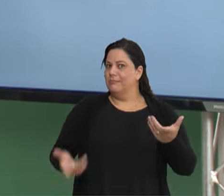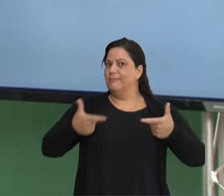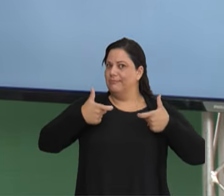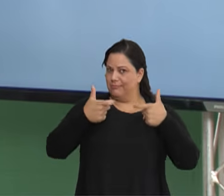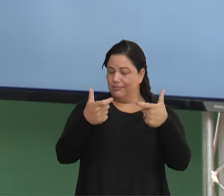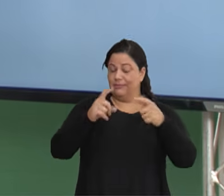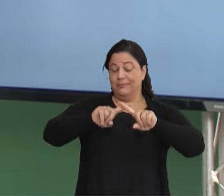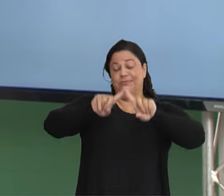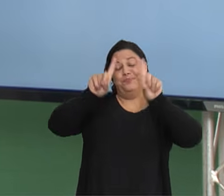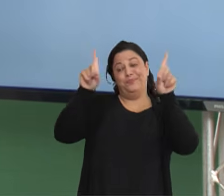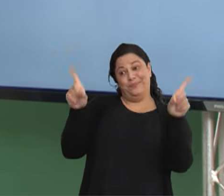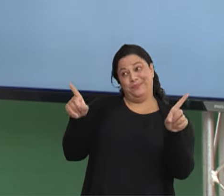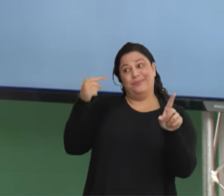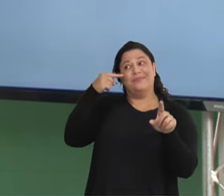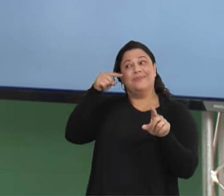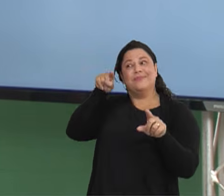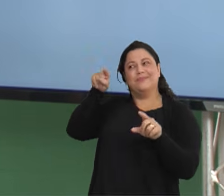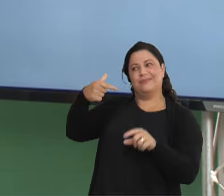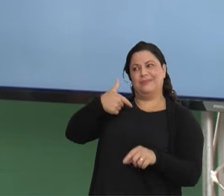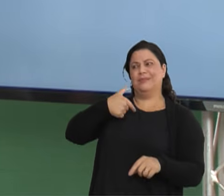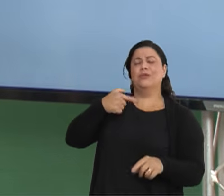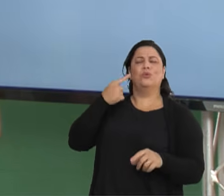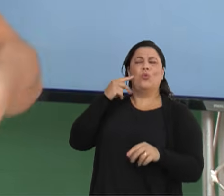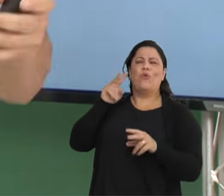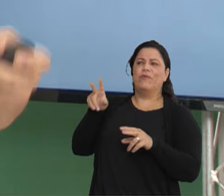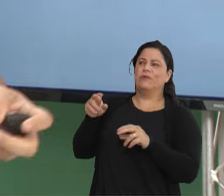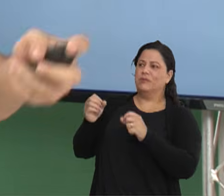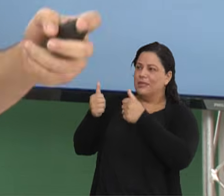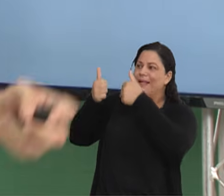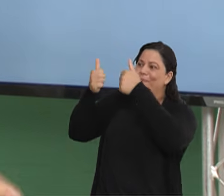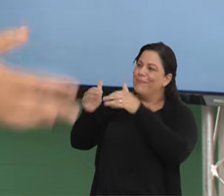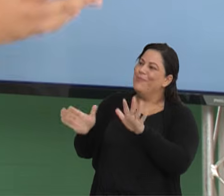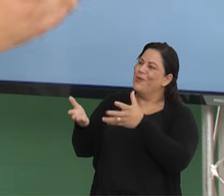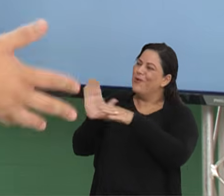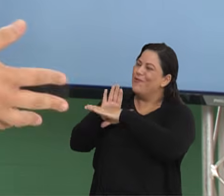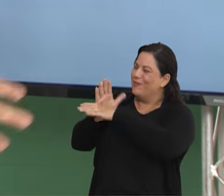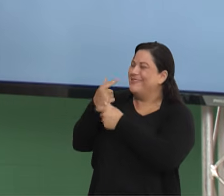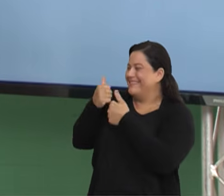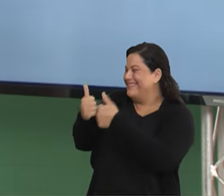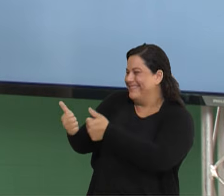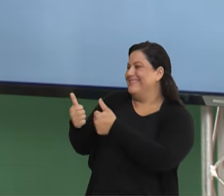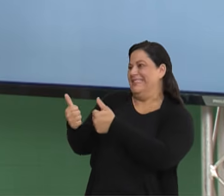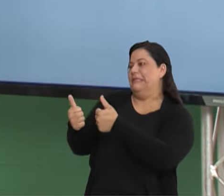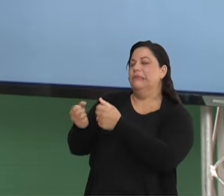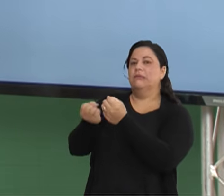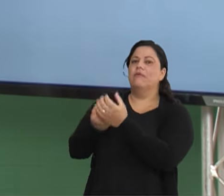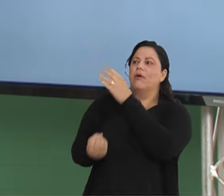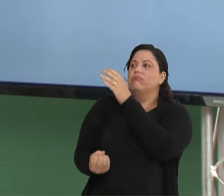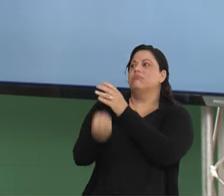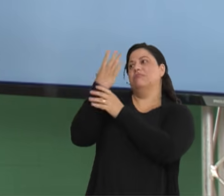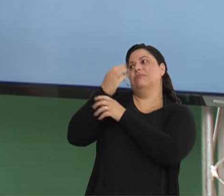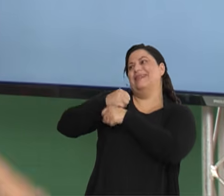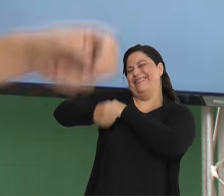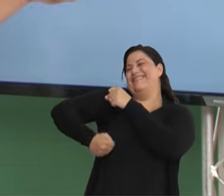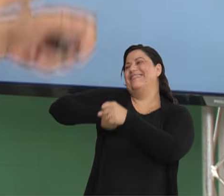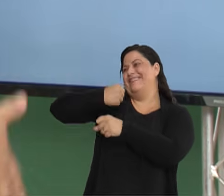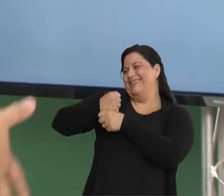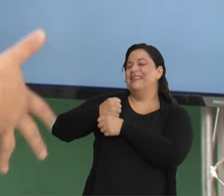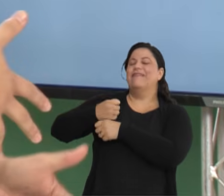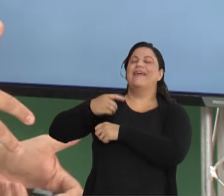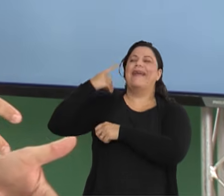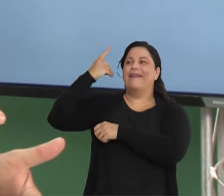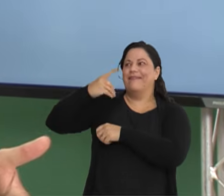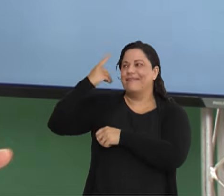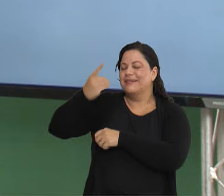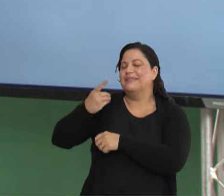Getúlio, quando São Paulo perde a guerra, Getúlio fala, tá bom, vamos criar uma Constituição. Ano que vem vai ter eleição para deputado para criar